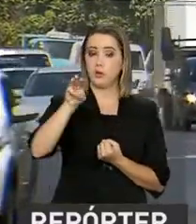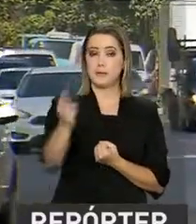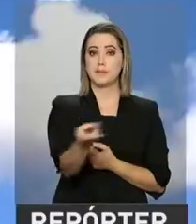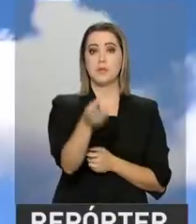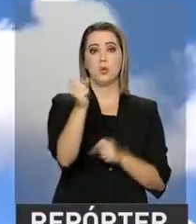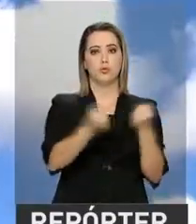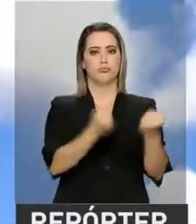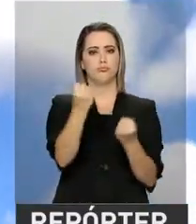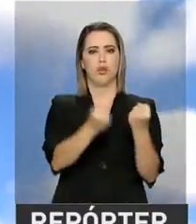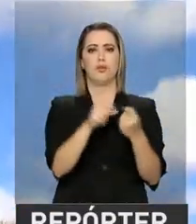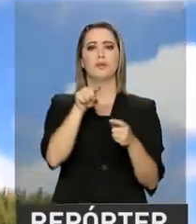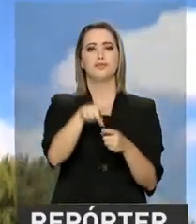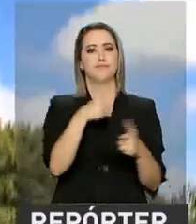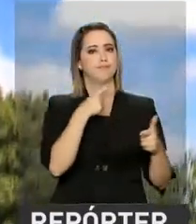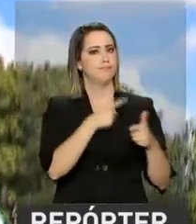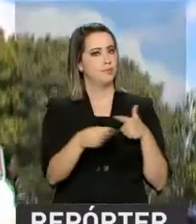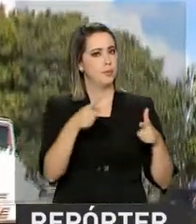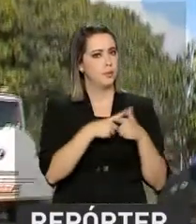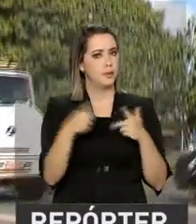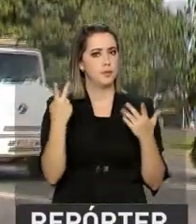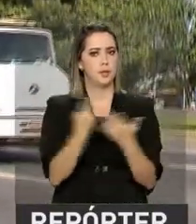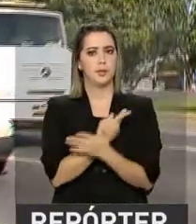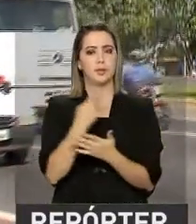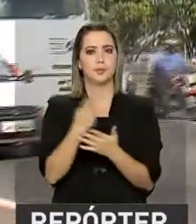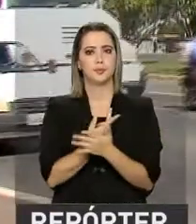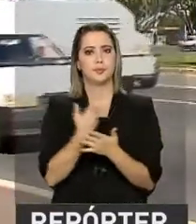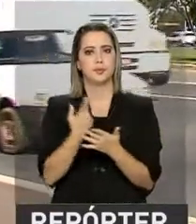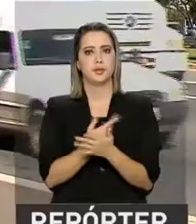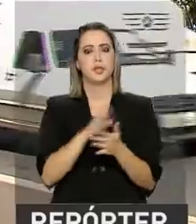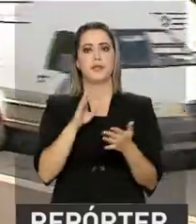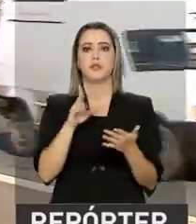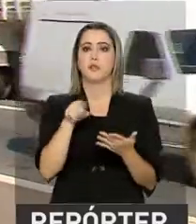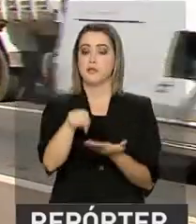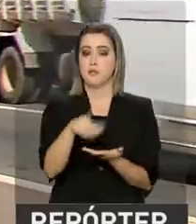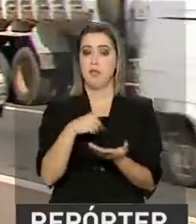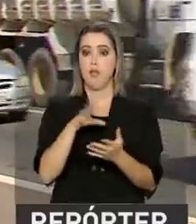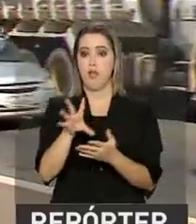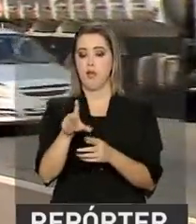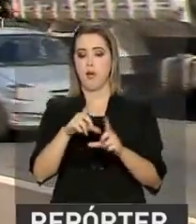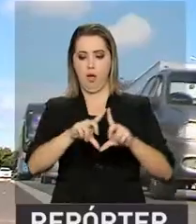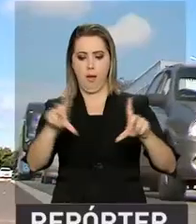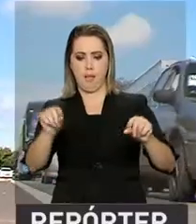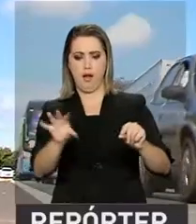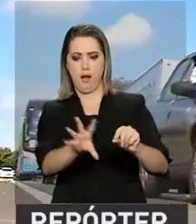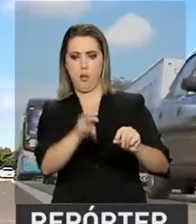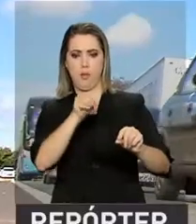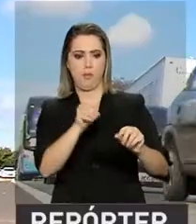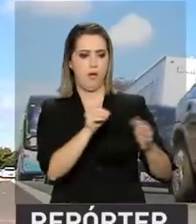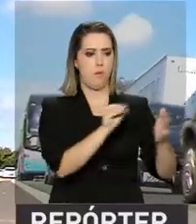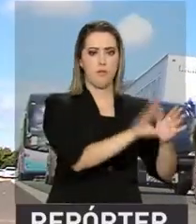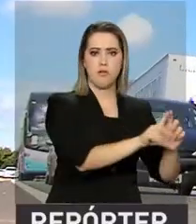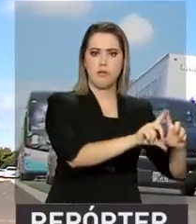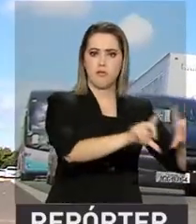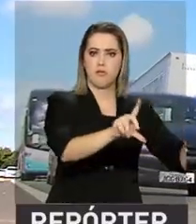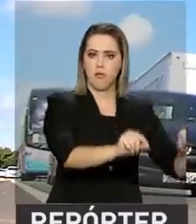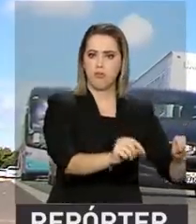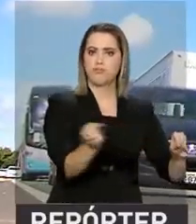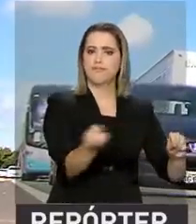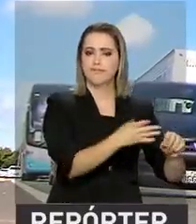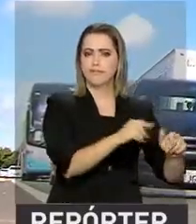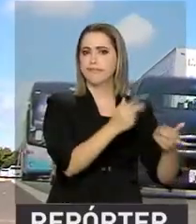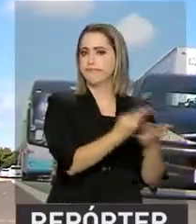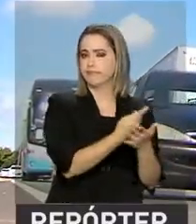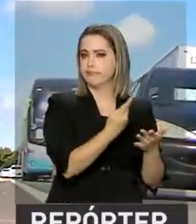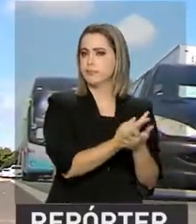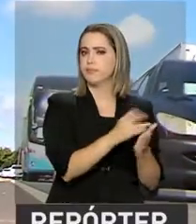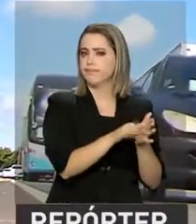carros e um dos principais problemas é a grande quantidade de placas clonadas para se ter uma idéia só na capital do